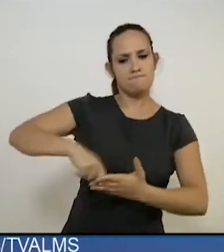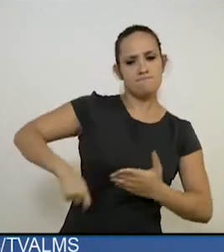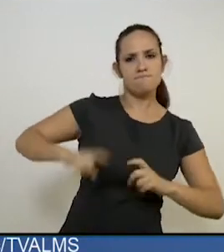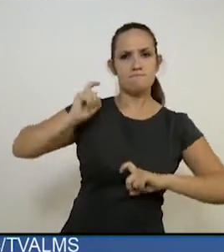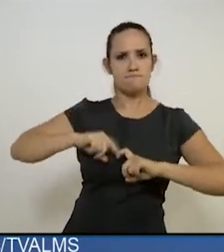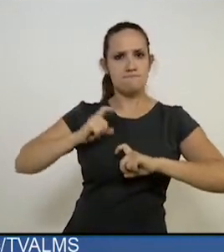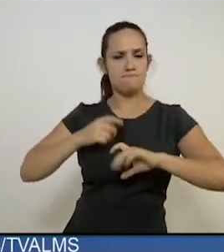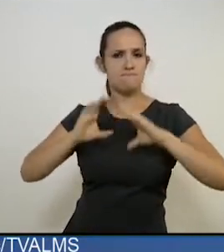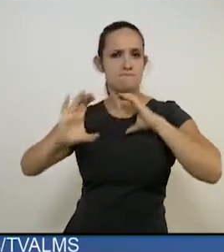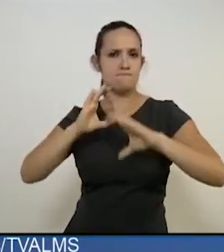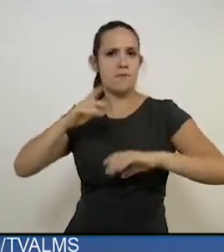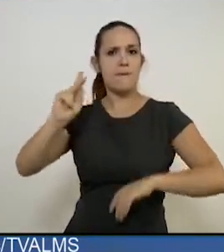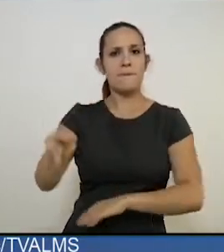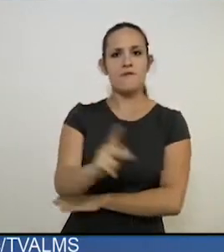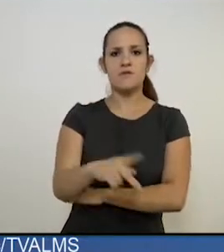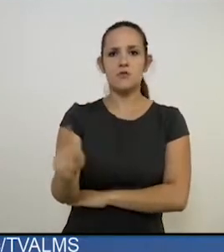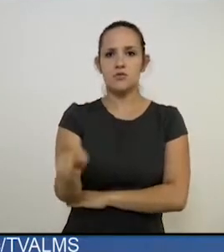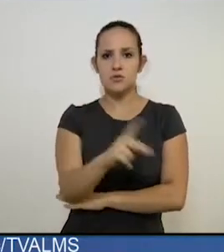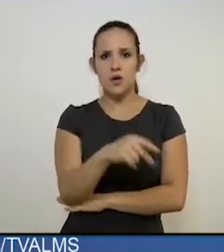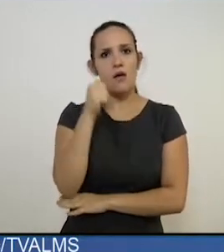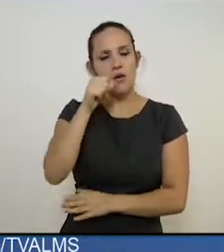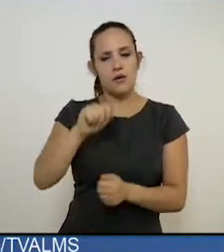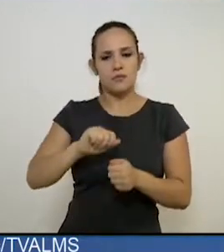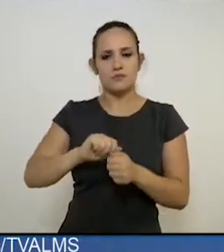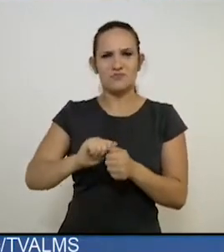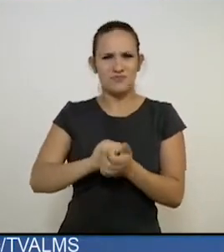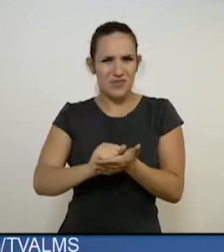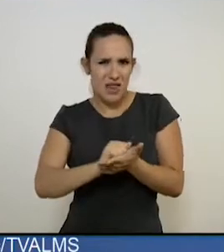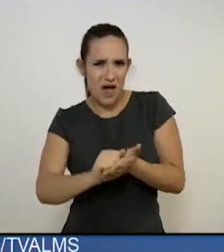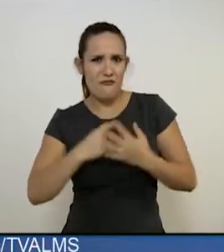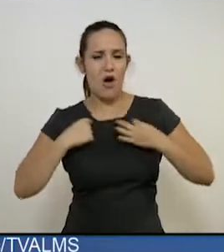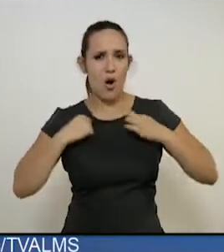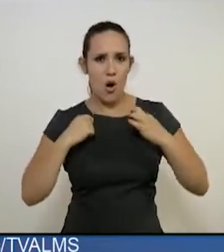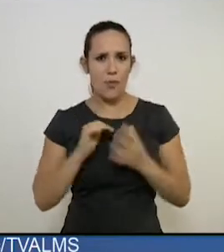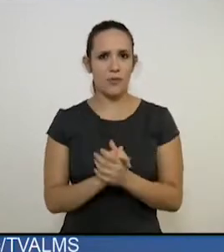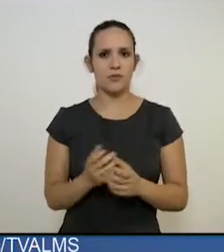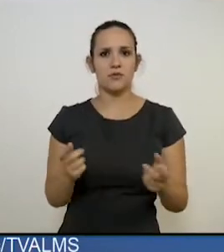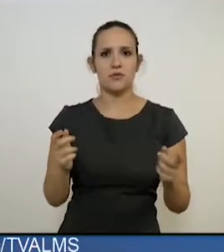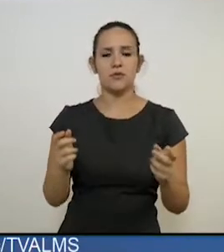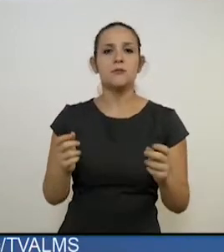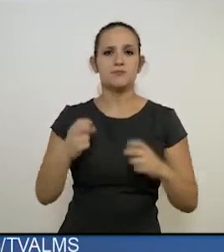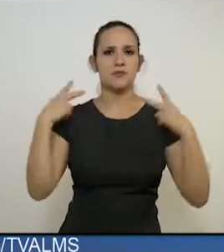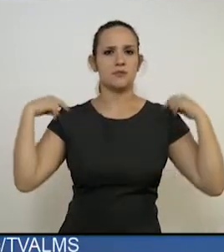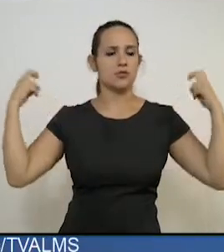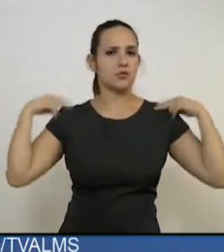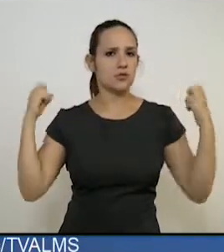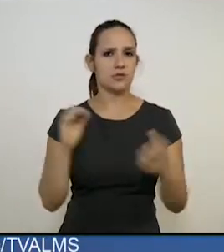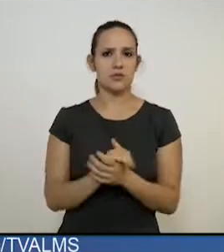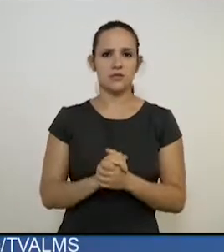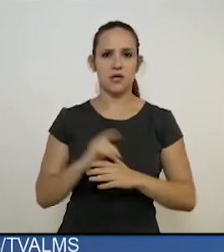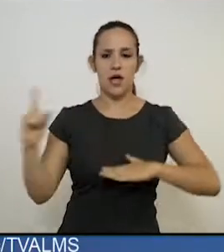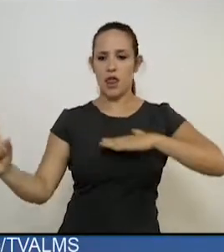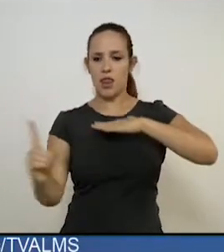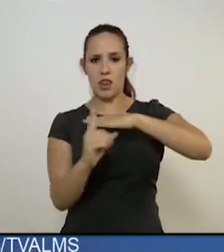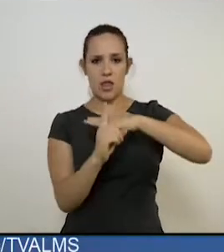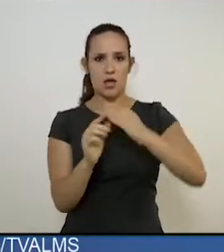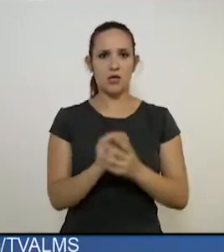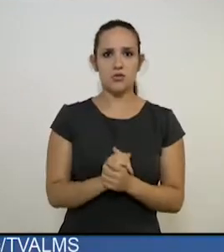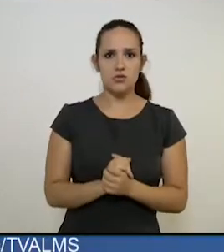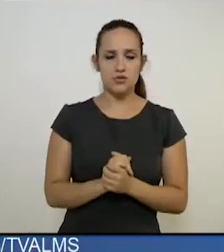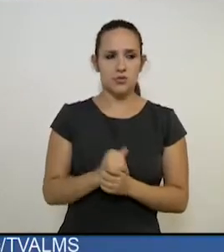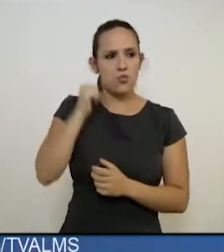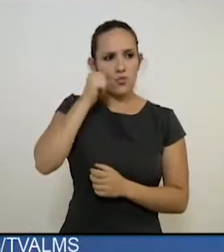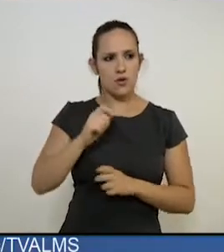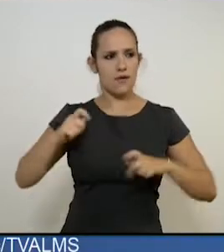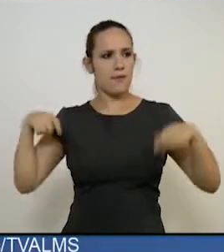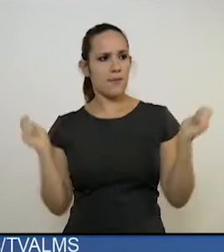médica, cantora, professora, lavradora, administradora, motorista, balconista. A mulher é capaz e